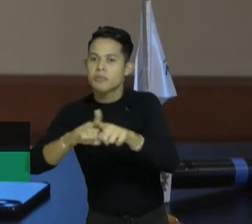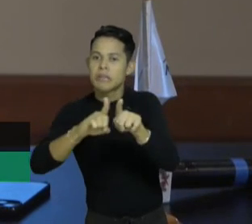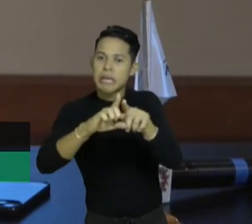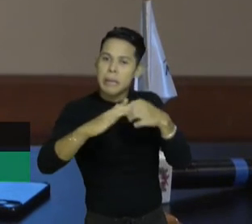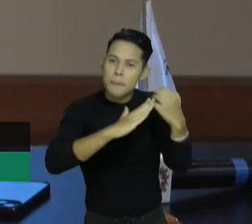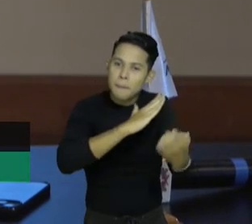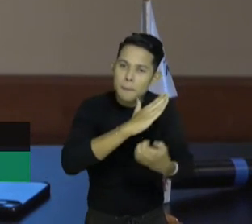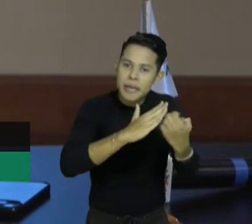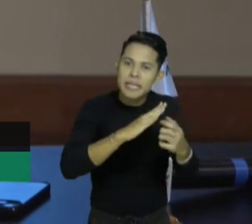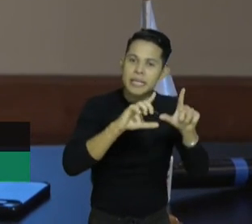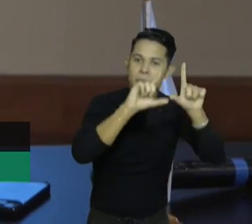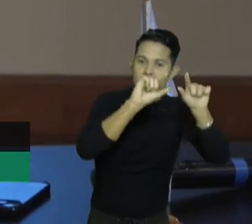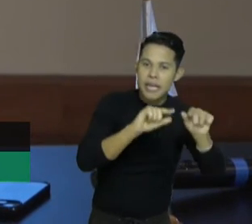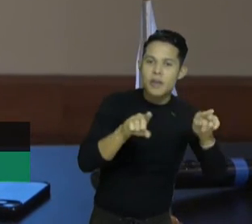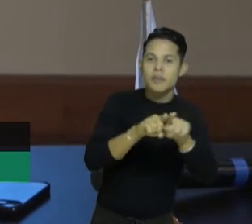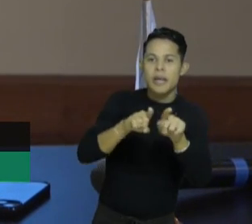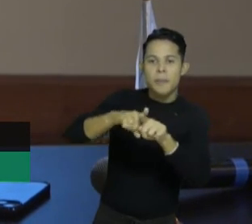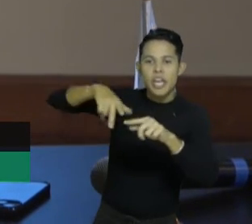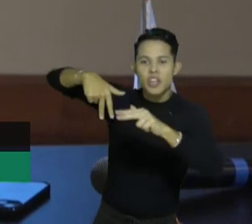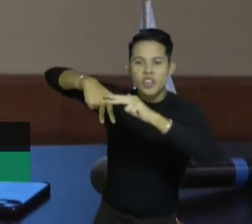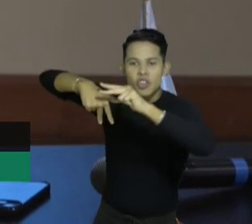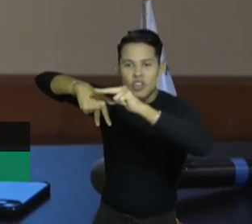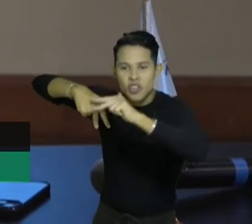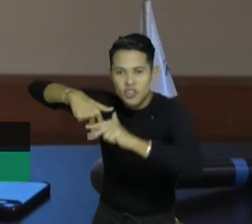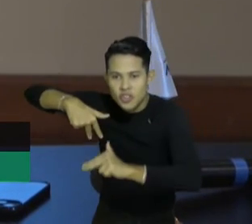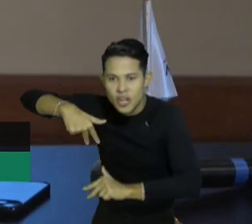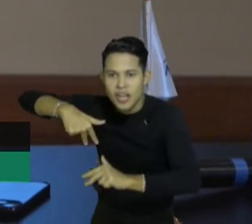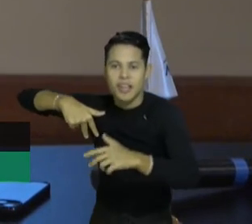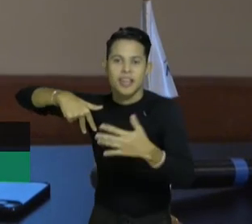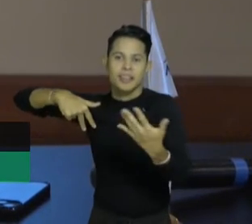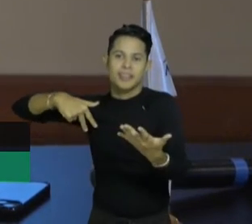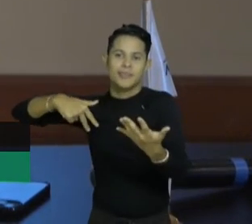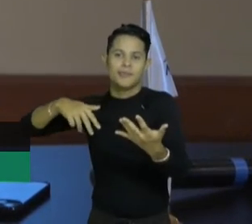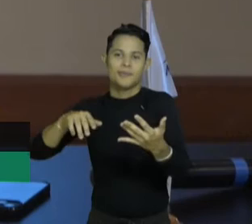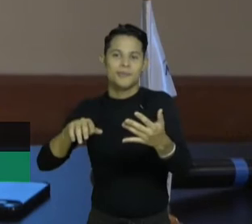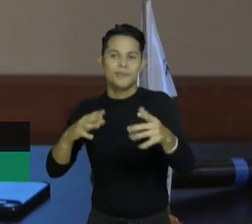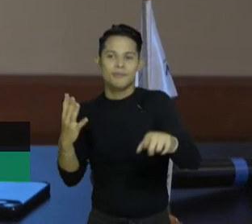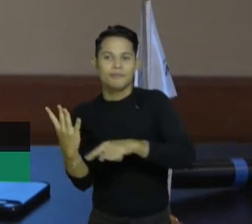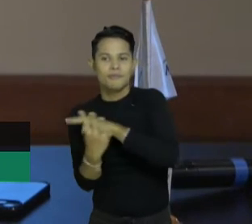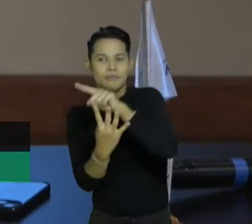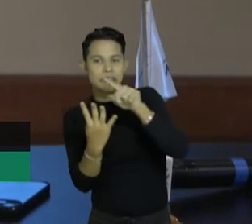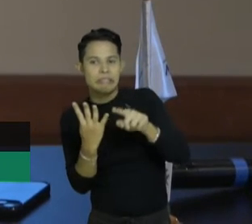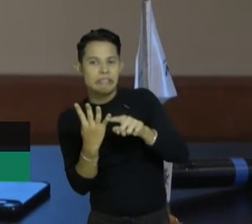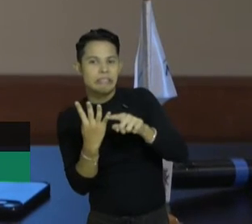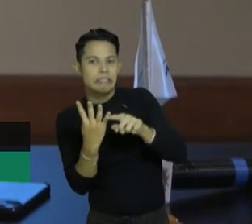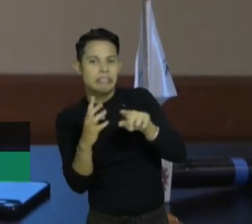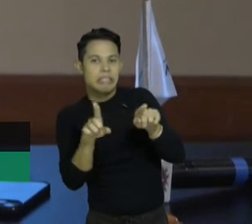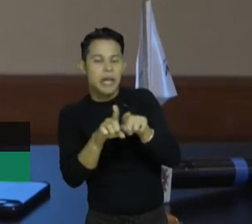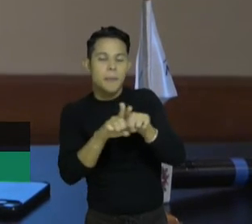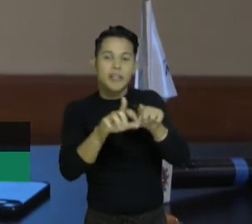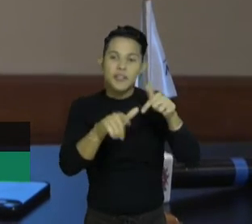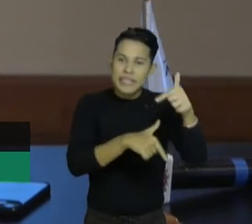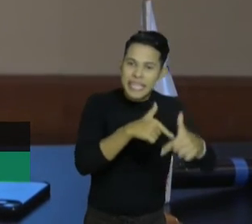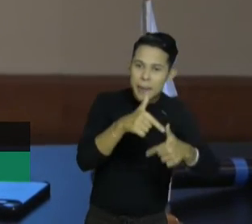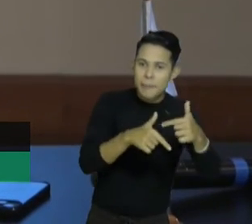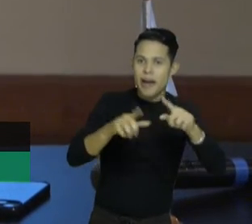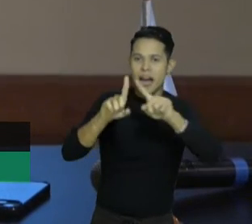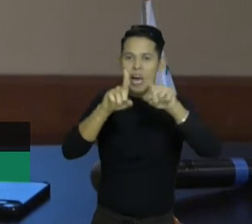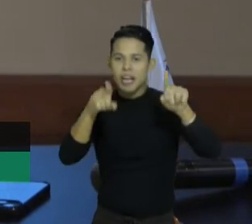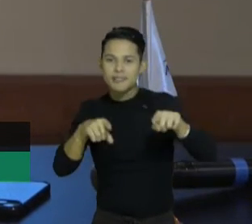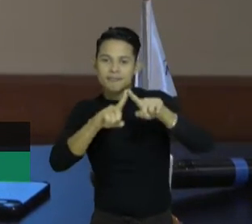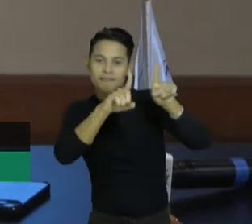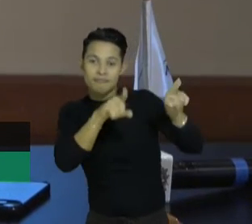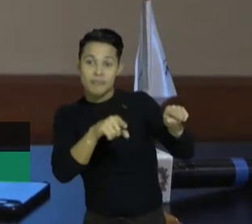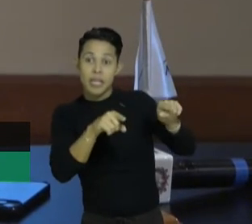Contemple a questão de gênero Contemple a a a a questão ah de serviços e o Brasil já